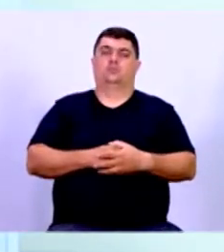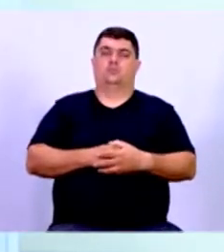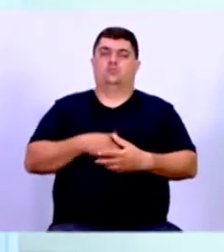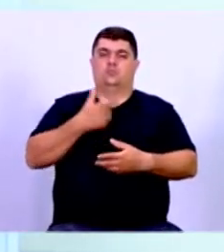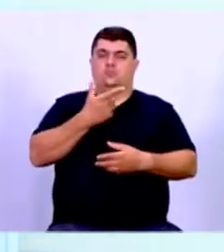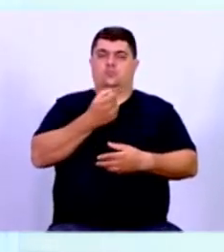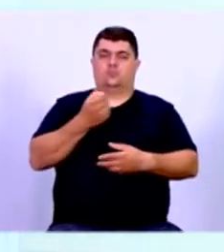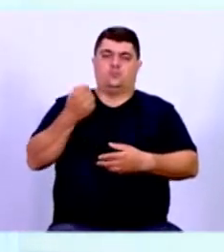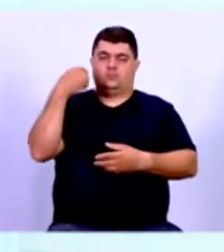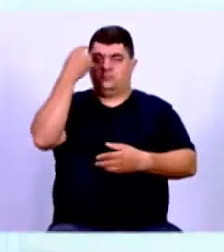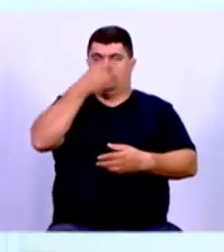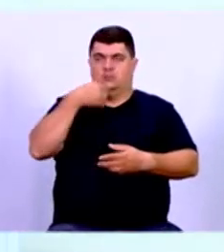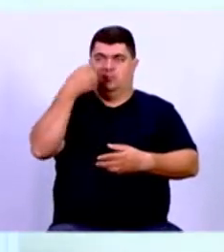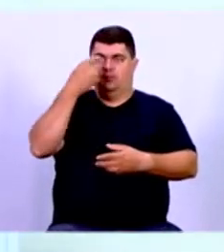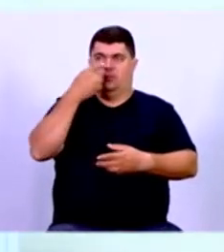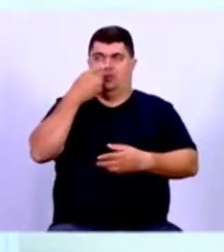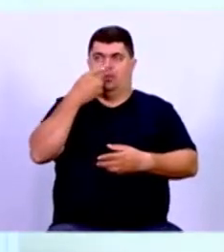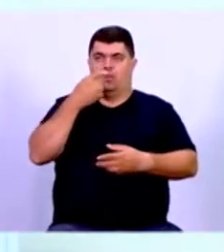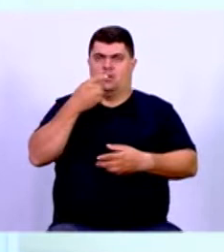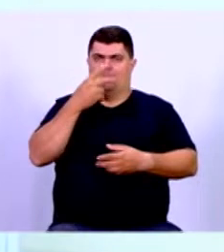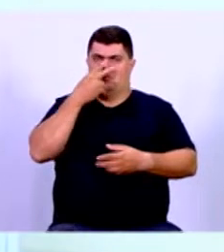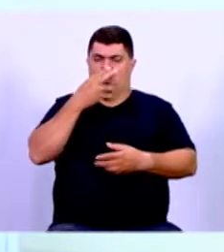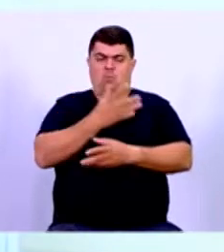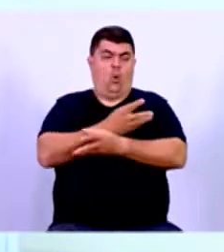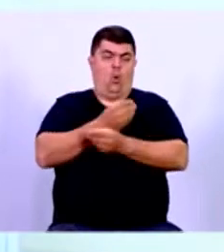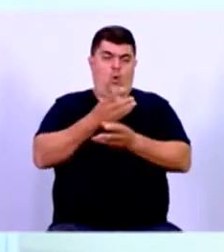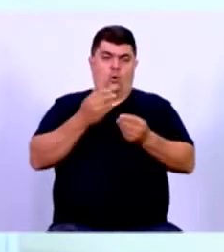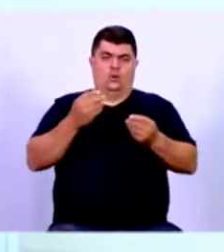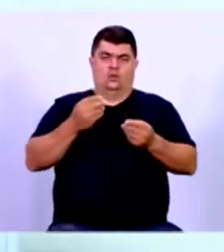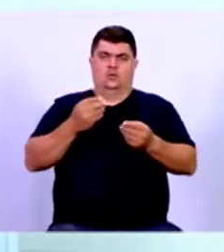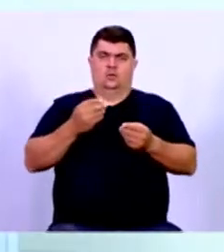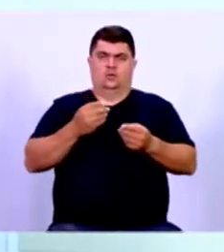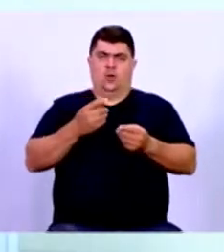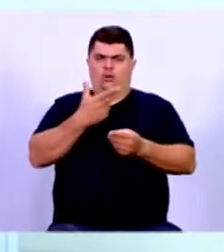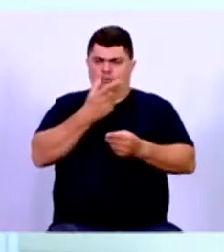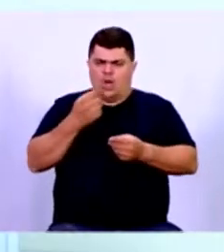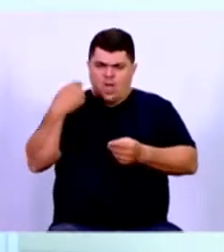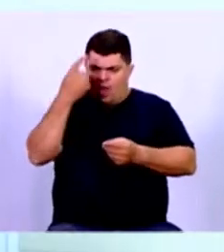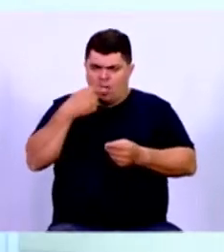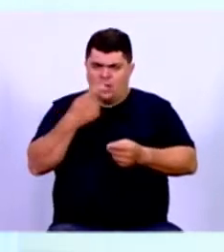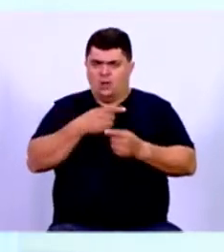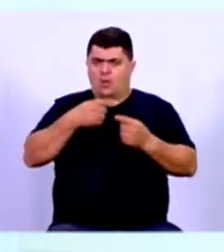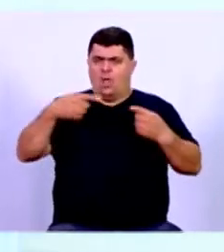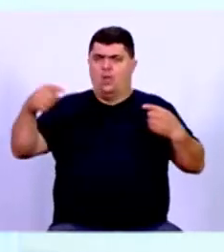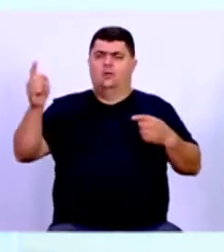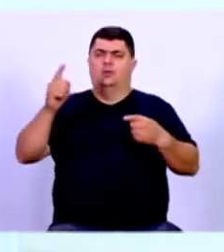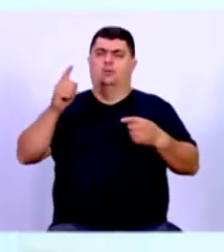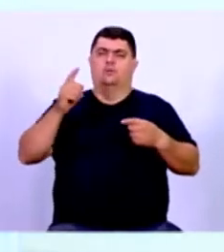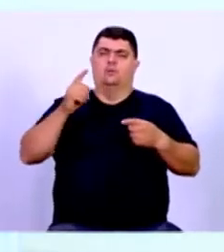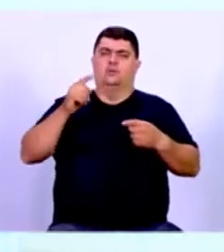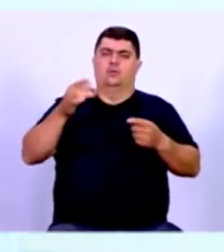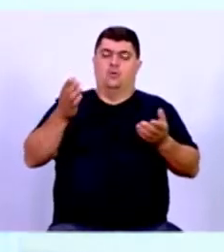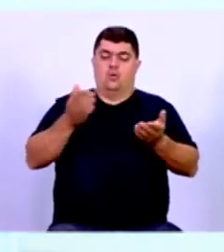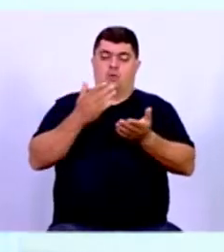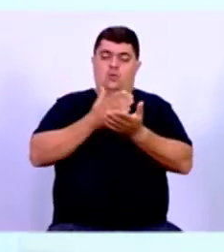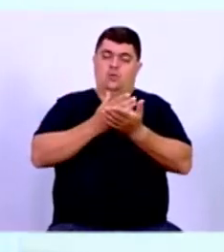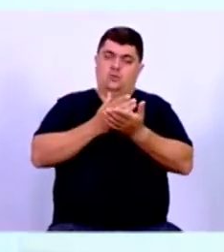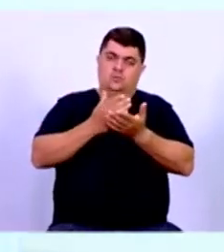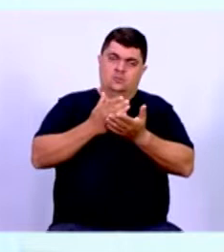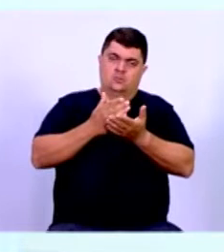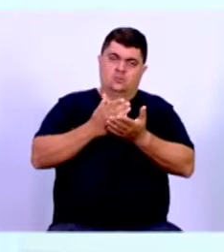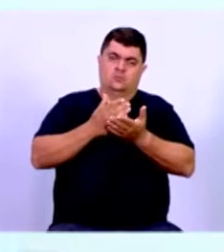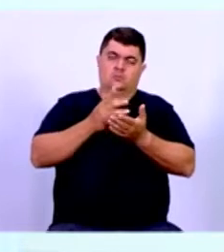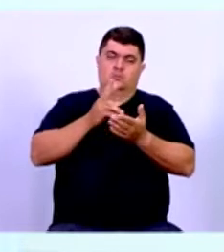200 horas, e essas 200 horas parecem muitas, né? Quando você olha assim, 200 horas. É por isso que a gente inicia agora,